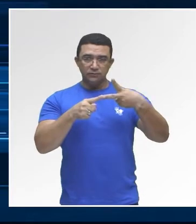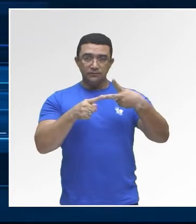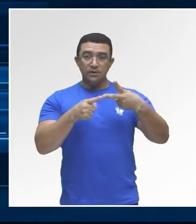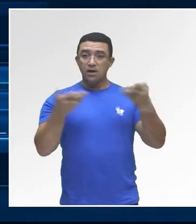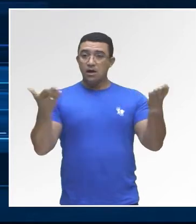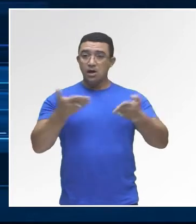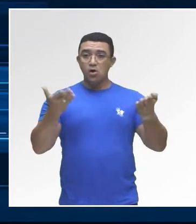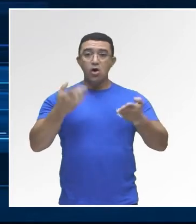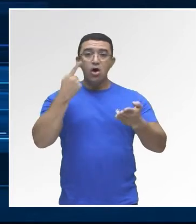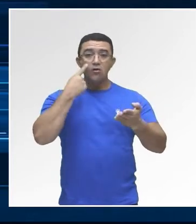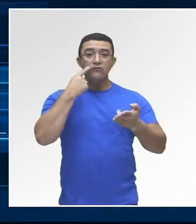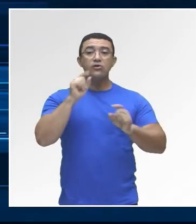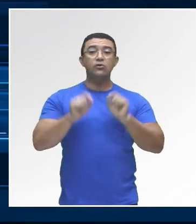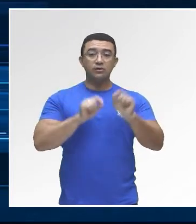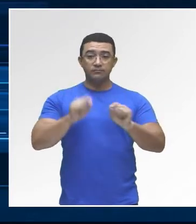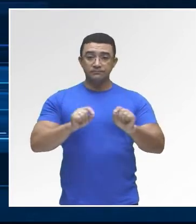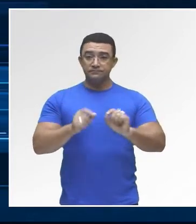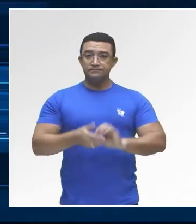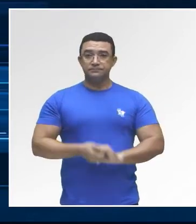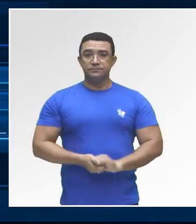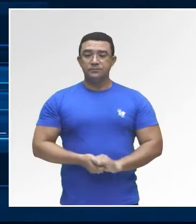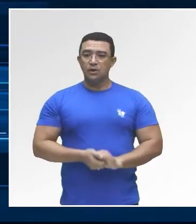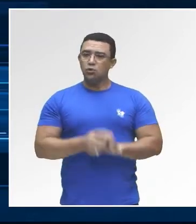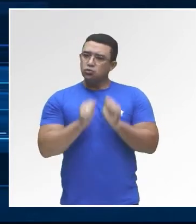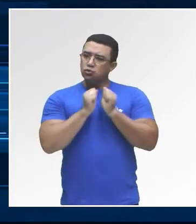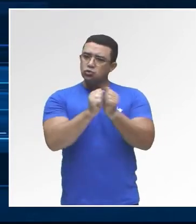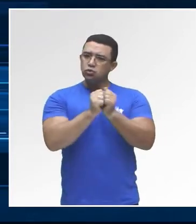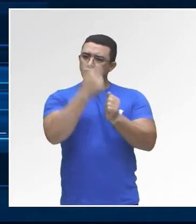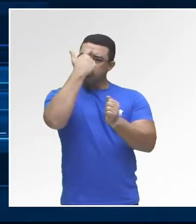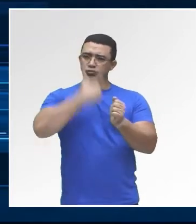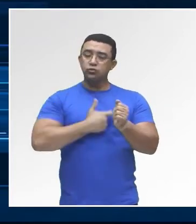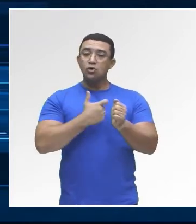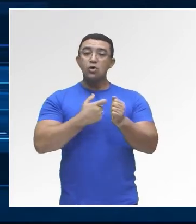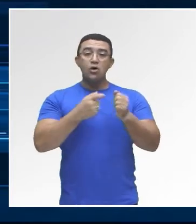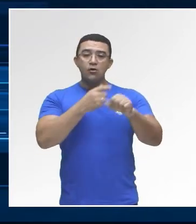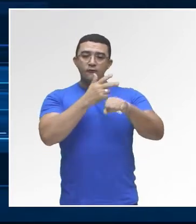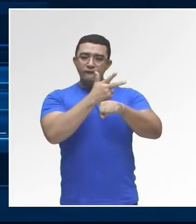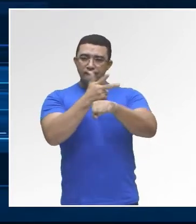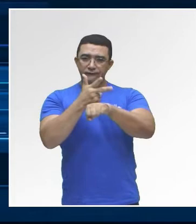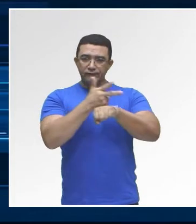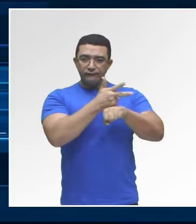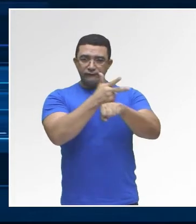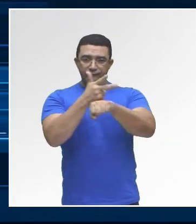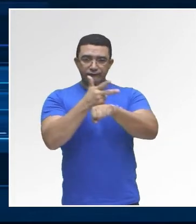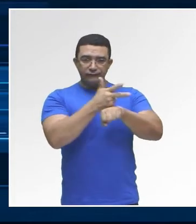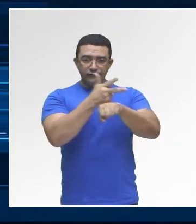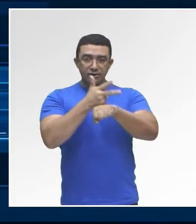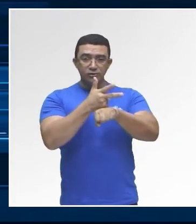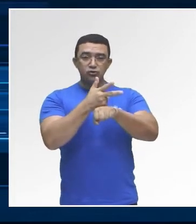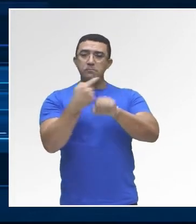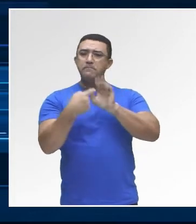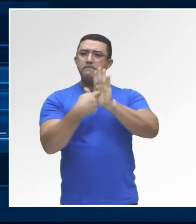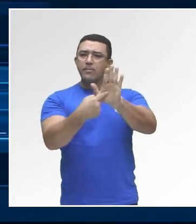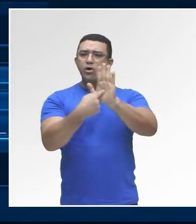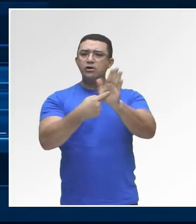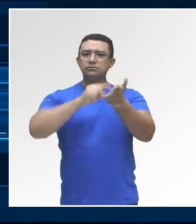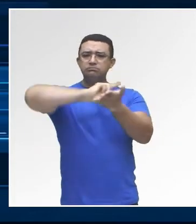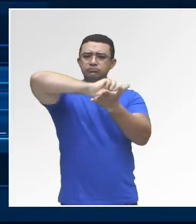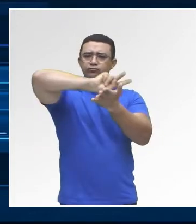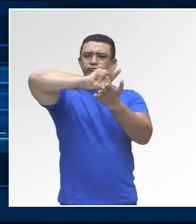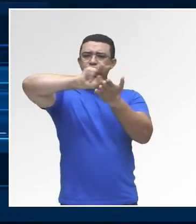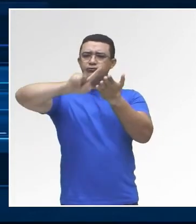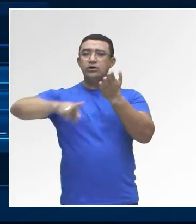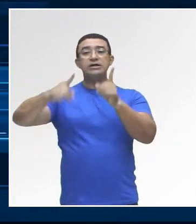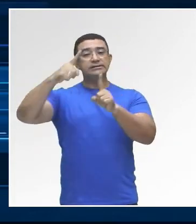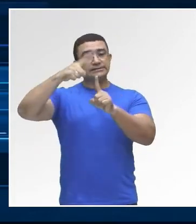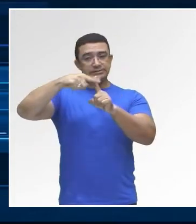gente vai acompanhar, junto comigo, um vídeo que apresenta as nacionalidades. Então, quero que